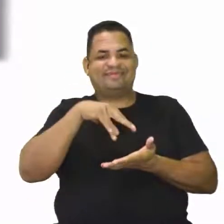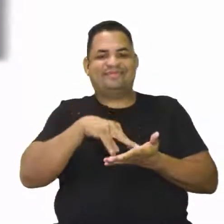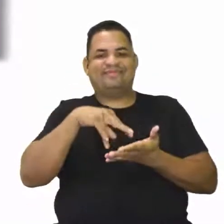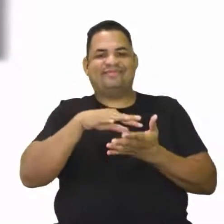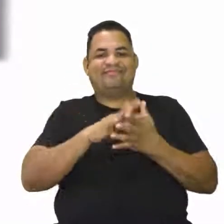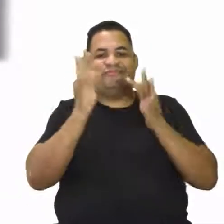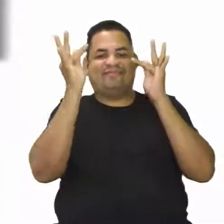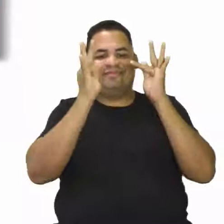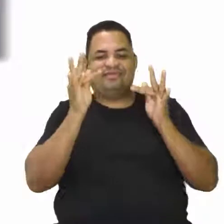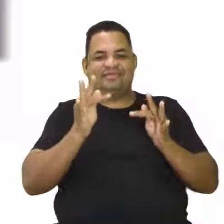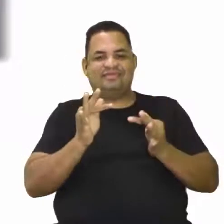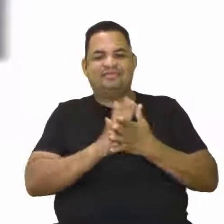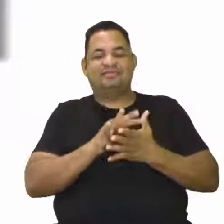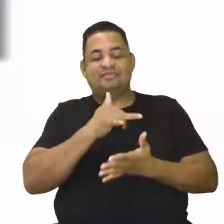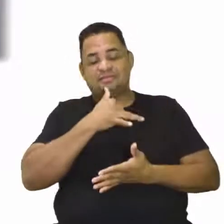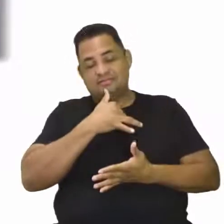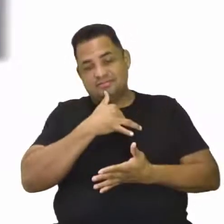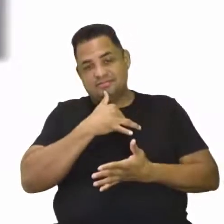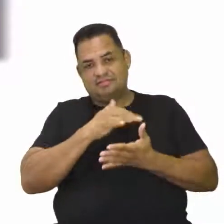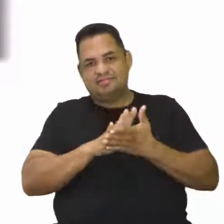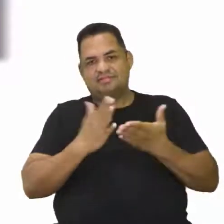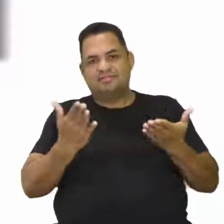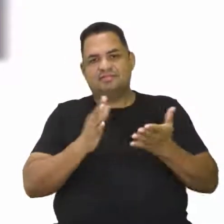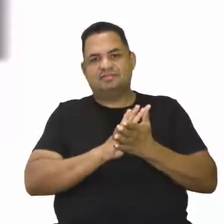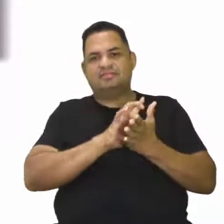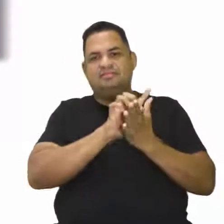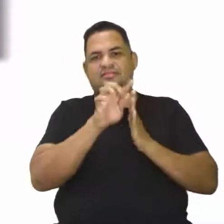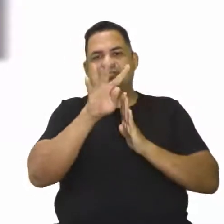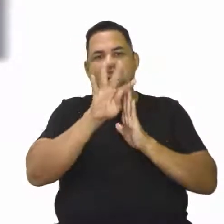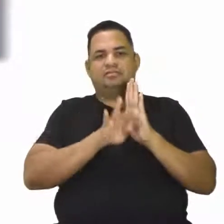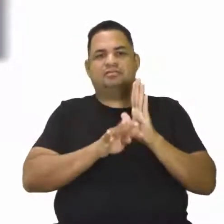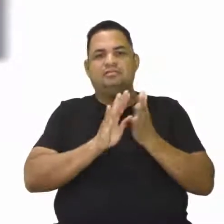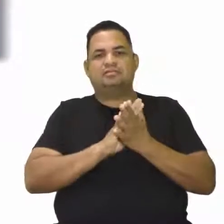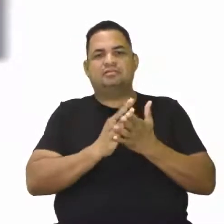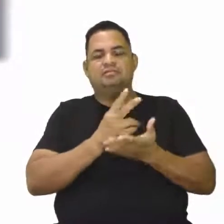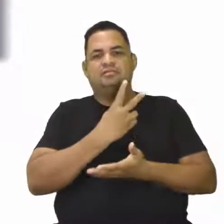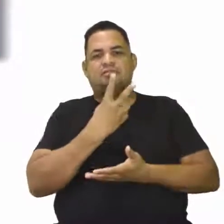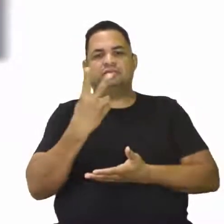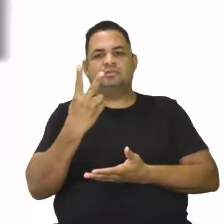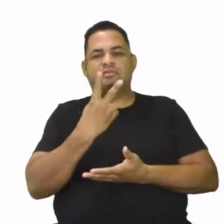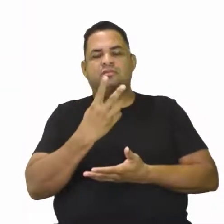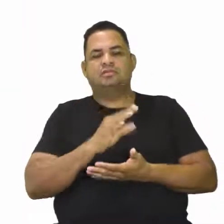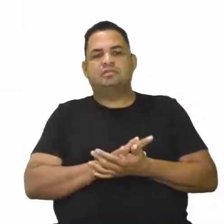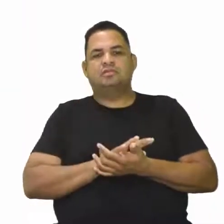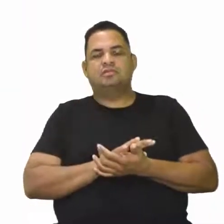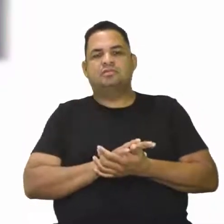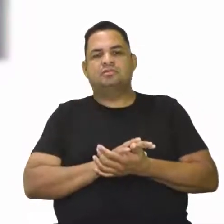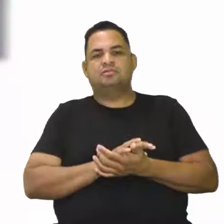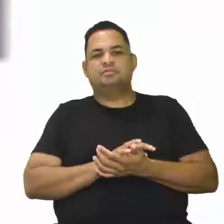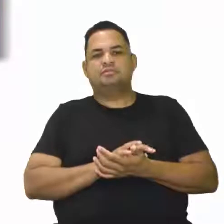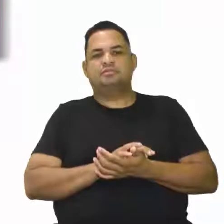Olha aí! O gênero textual que nós vamos trabalhar são dois.